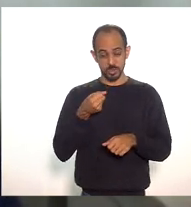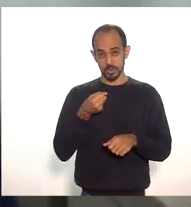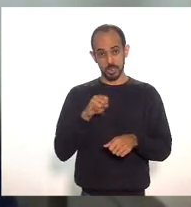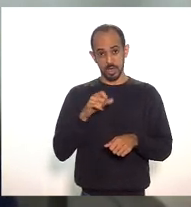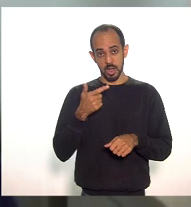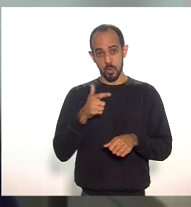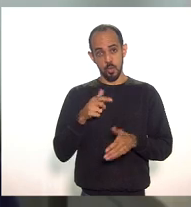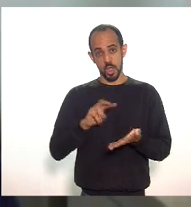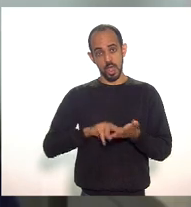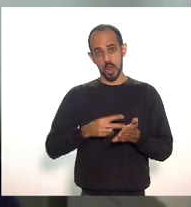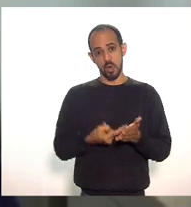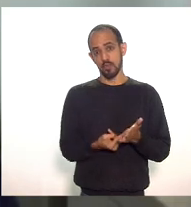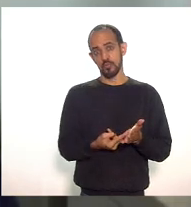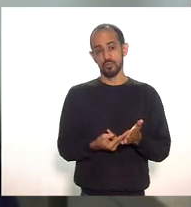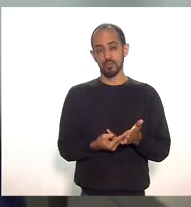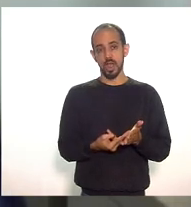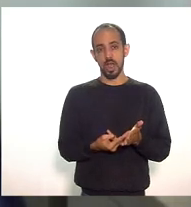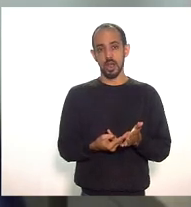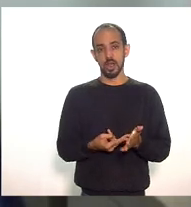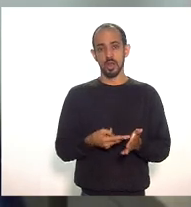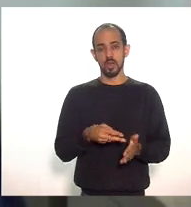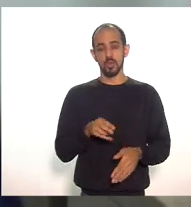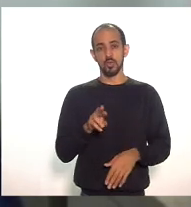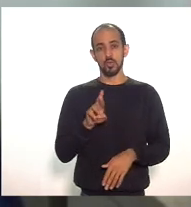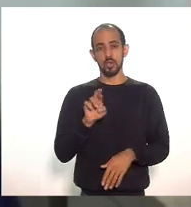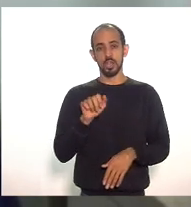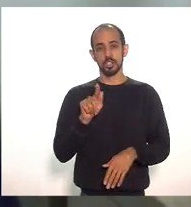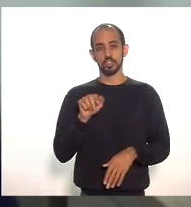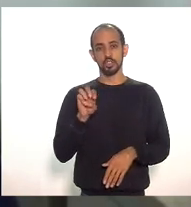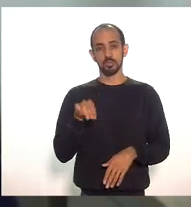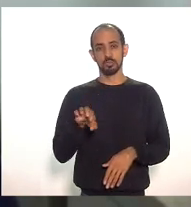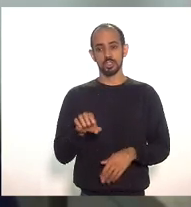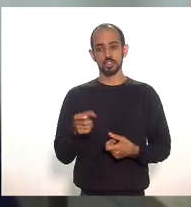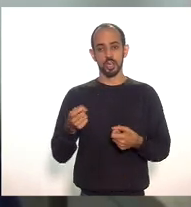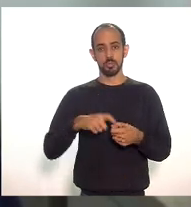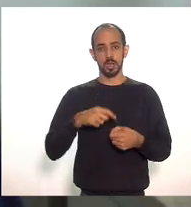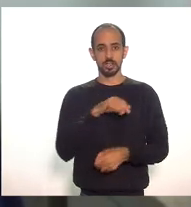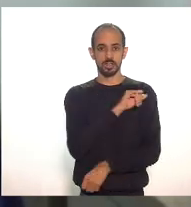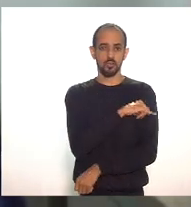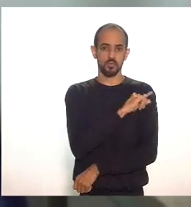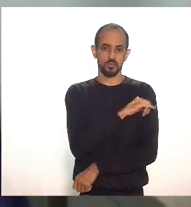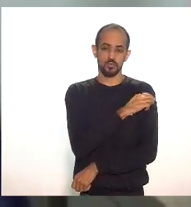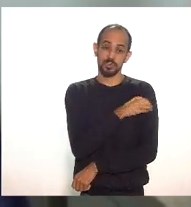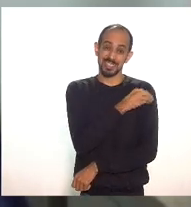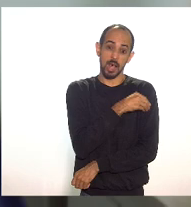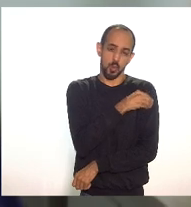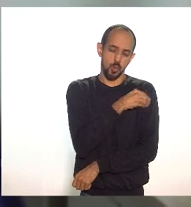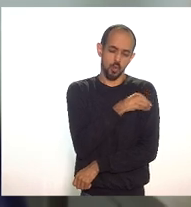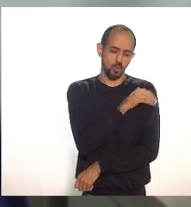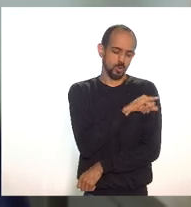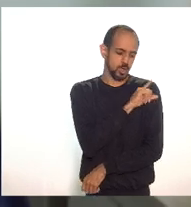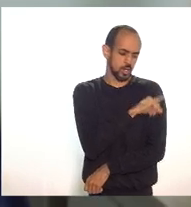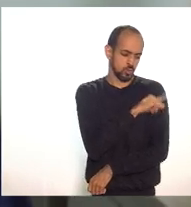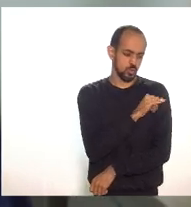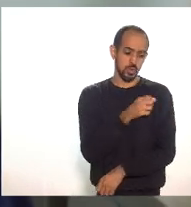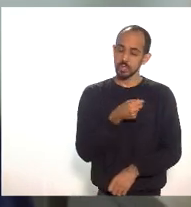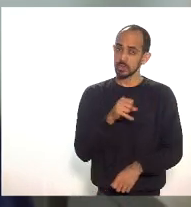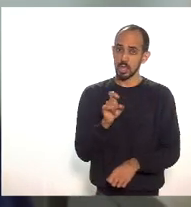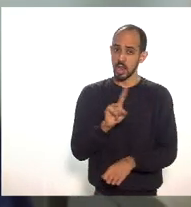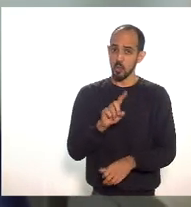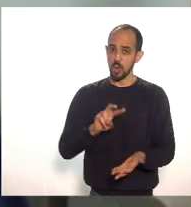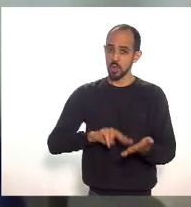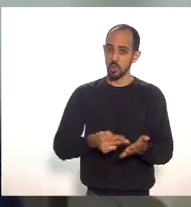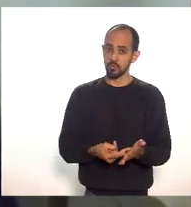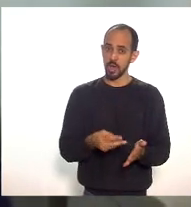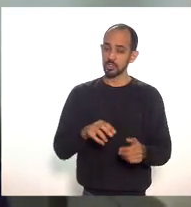o regime de recuperação fiscal na net renovados tanque aprovar a regulamentação que já